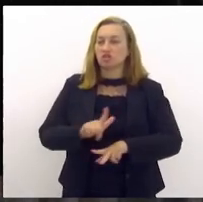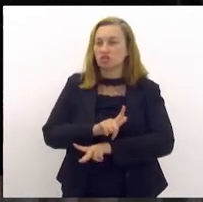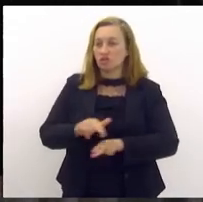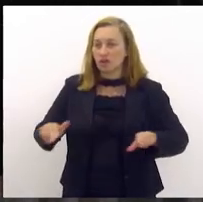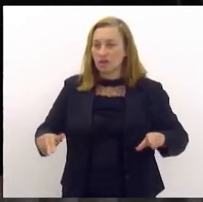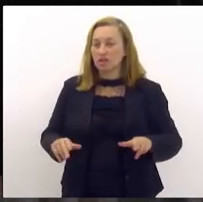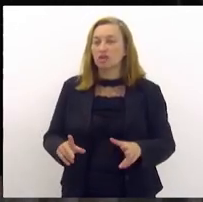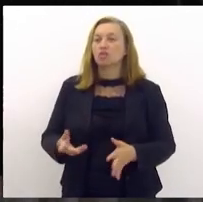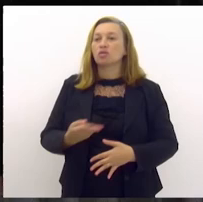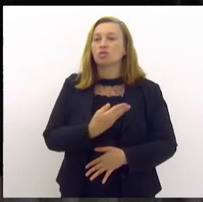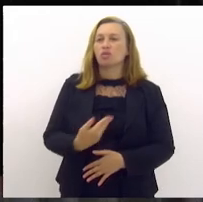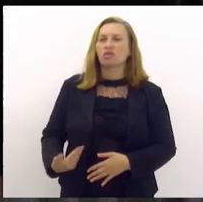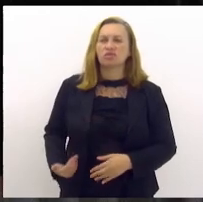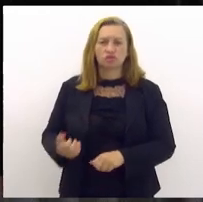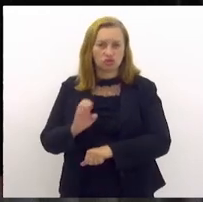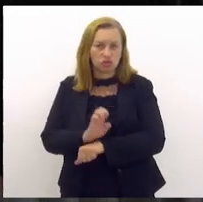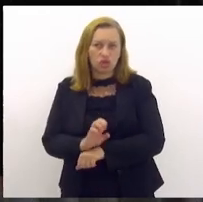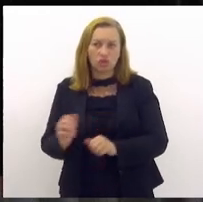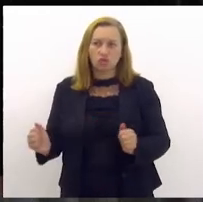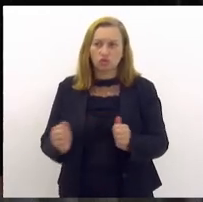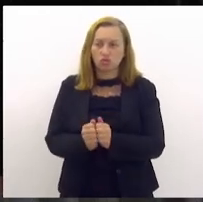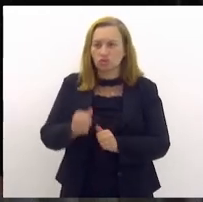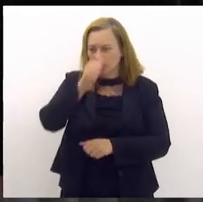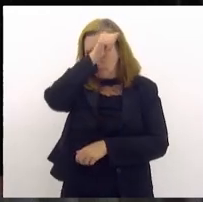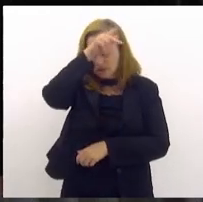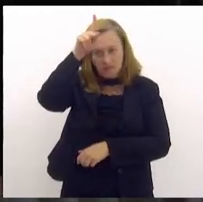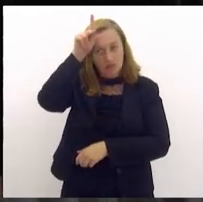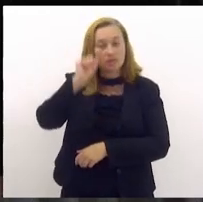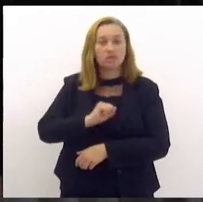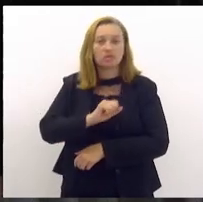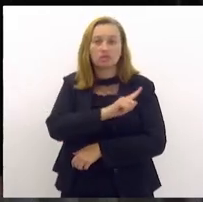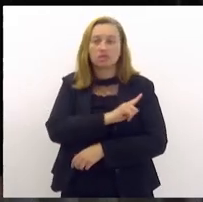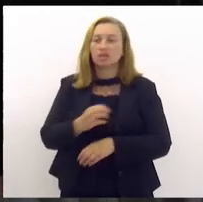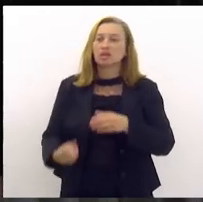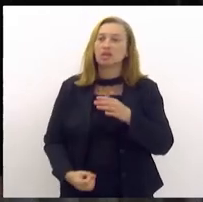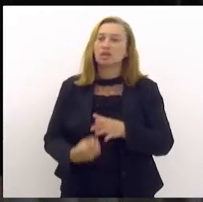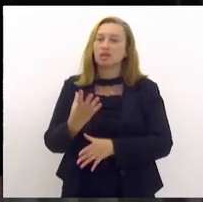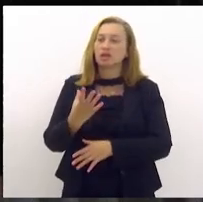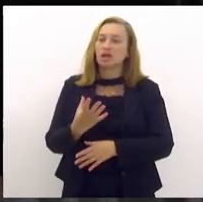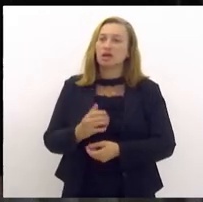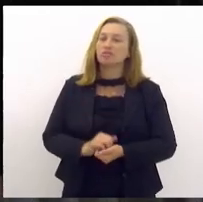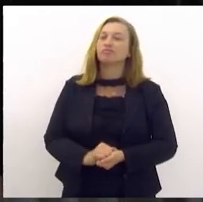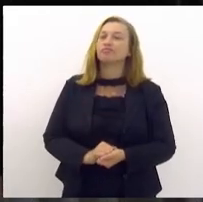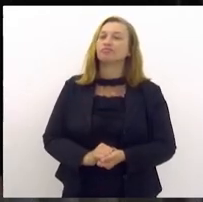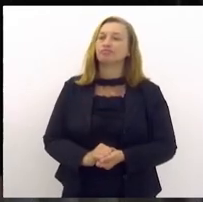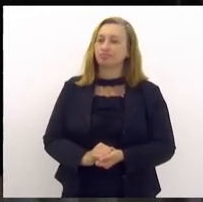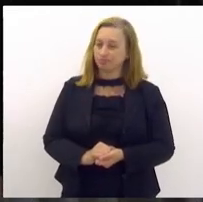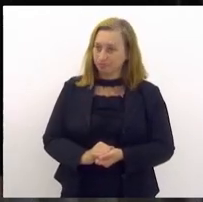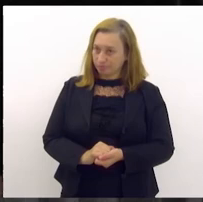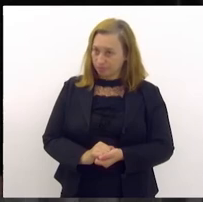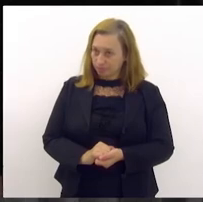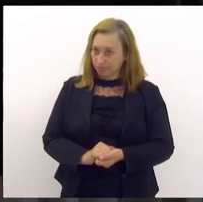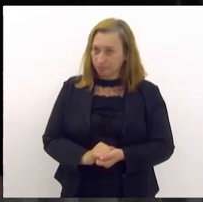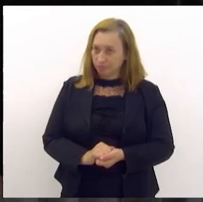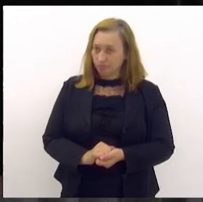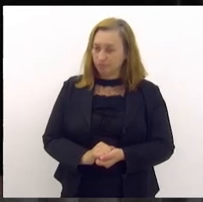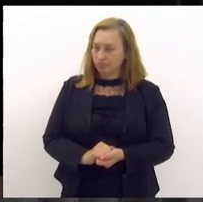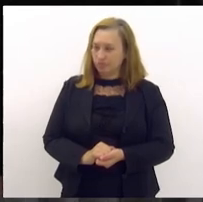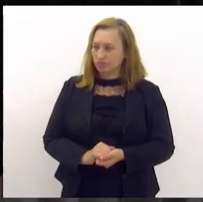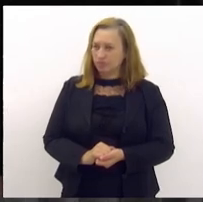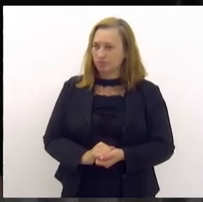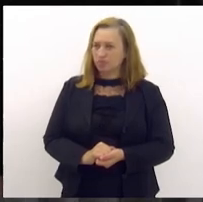O governo do estado, junto com a prefeitura de São Gonçalo, criaram um grande engodo com o dinheiro da